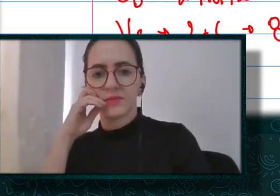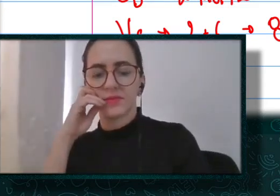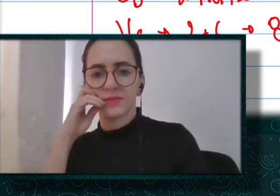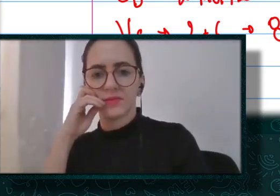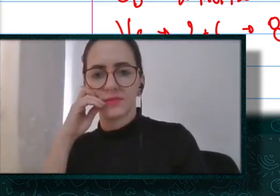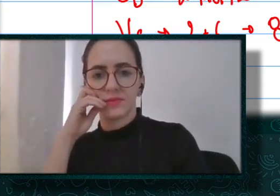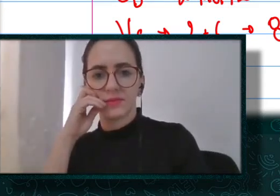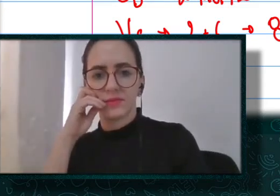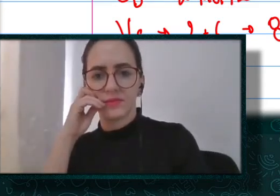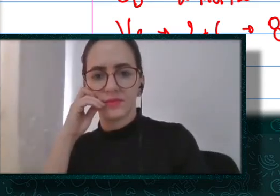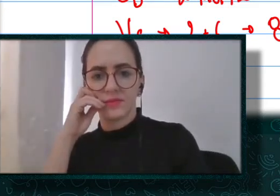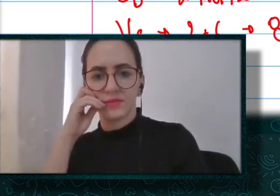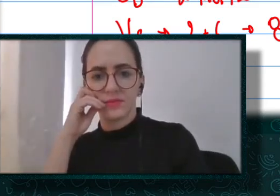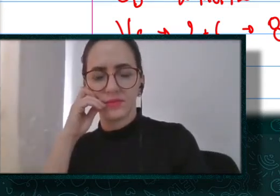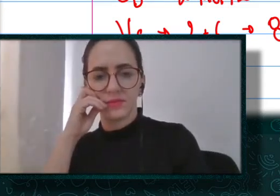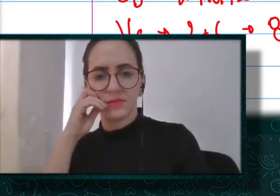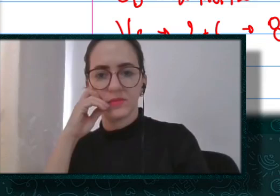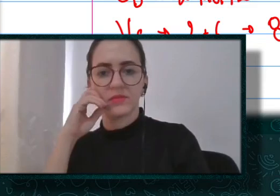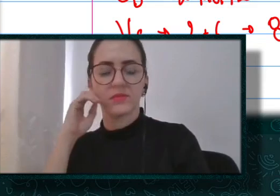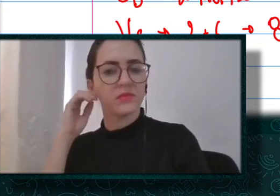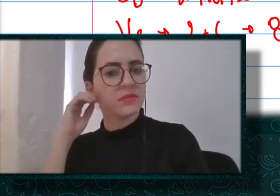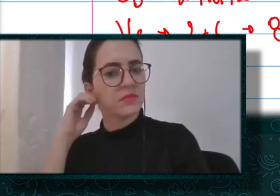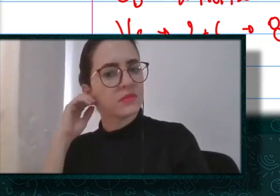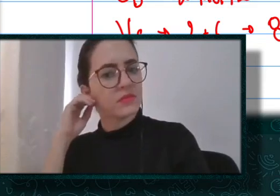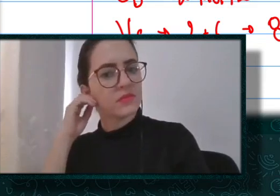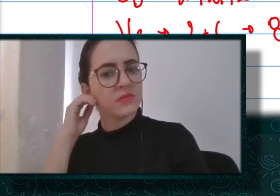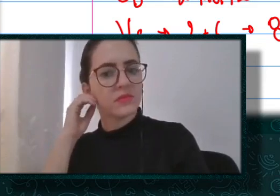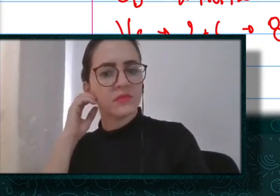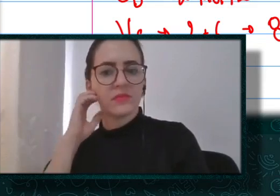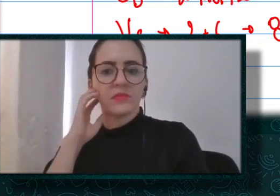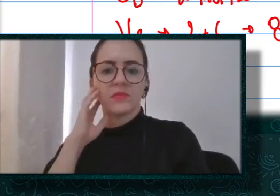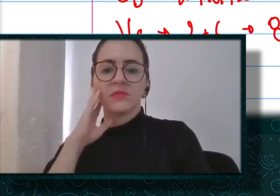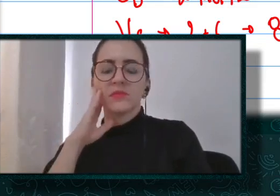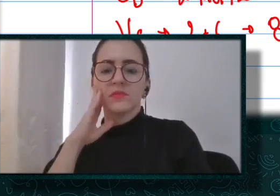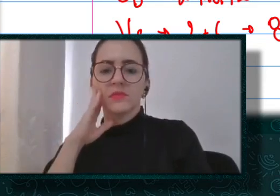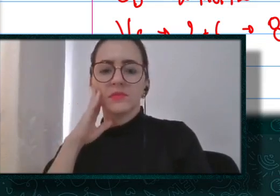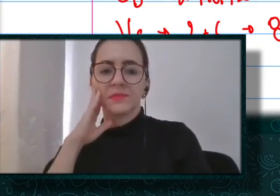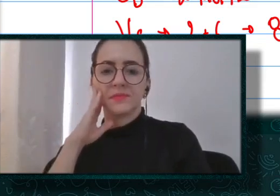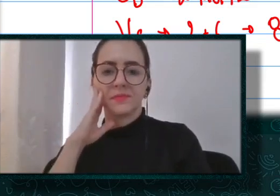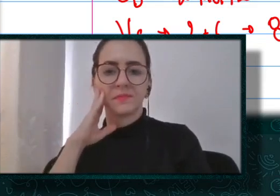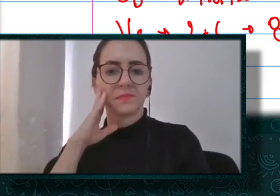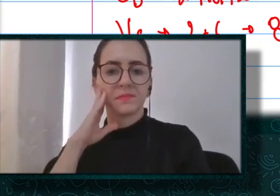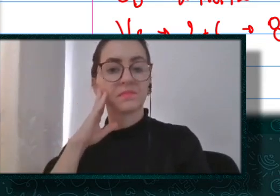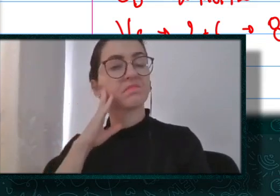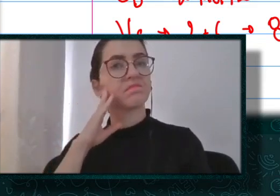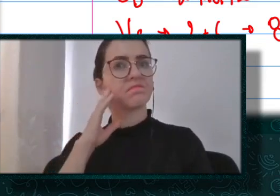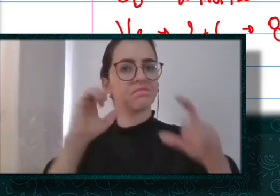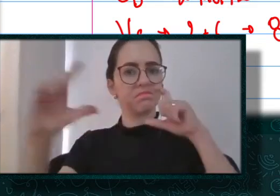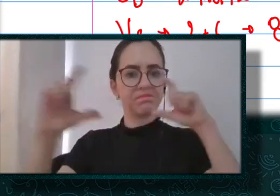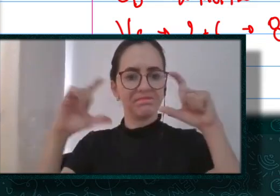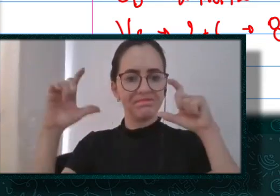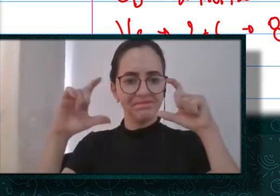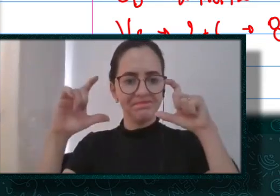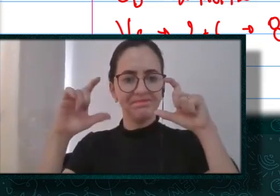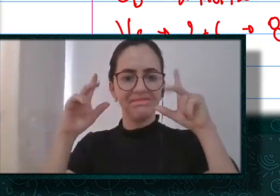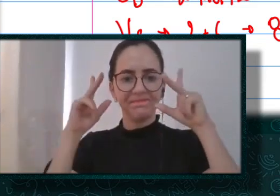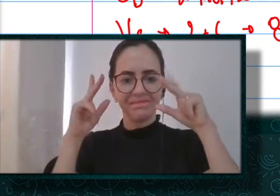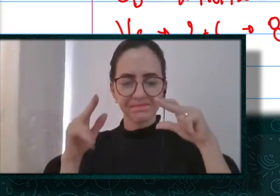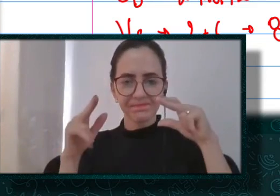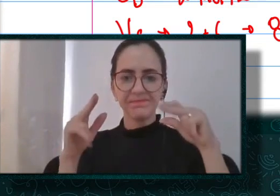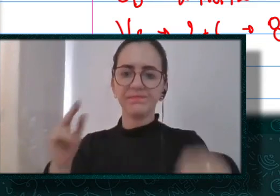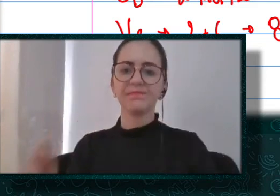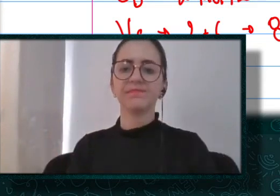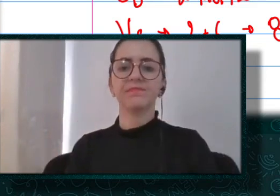Solução B. A solução B, eu vou fazer a mesma fórmula. Concentração inicial, volume inicial, igual a concentração